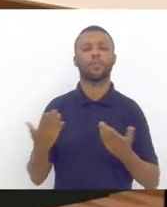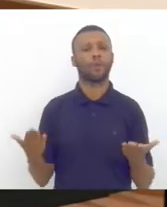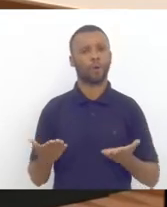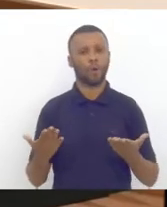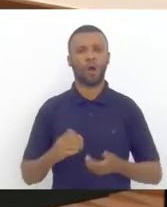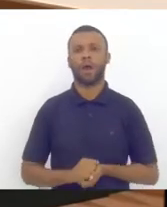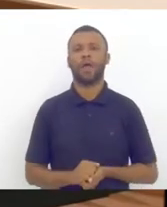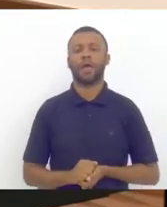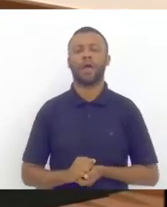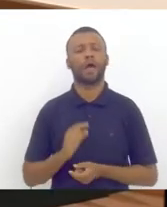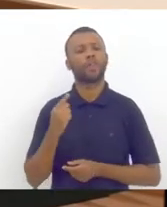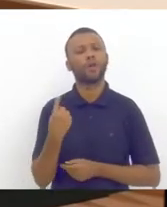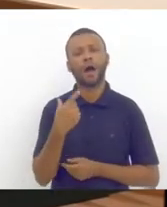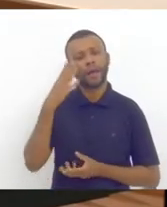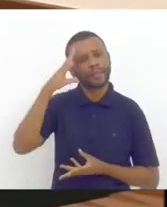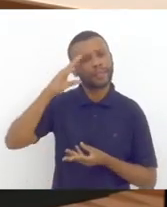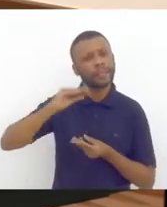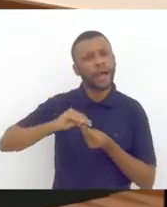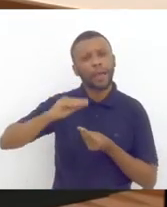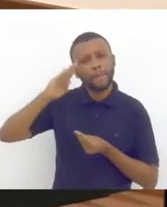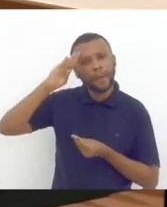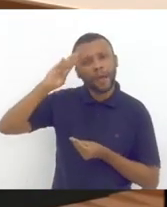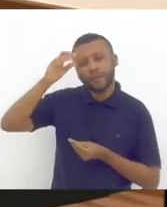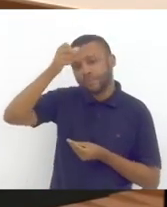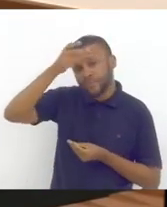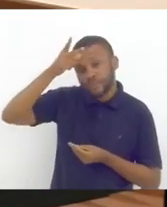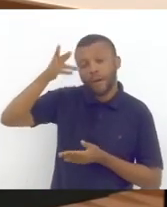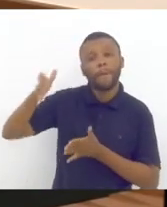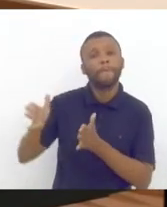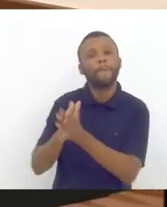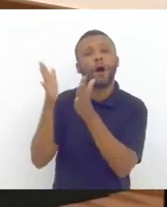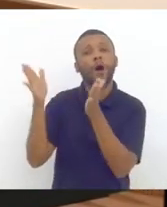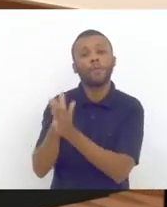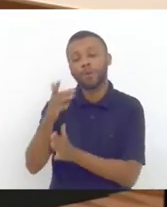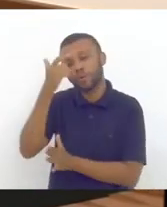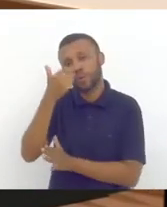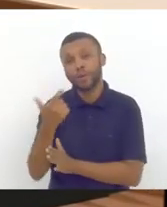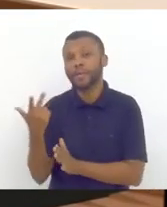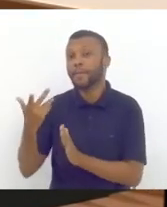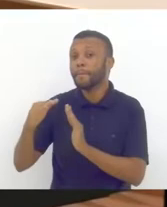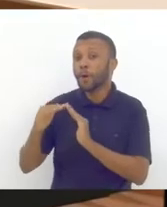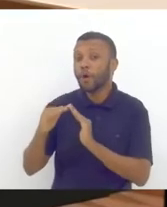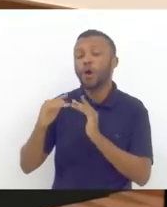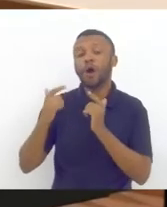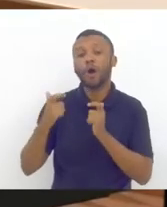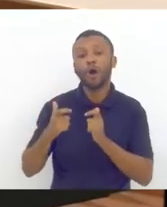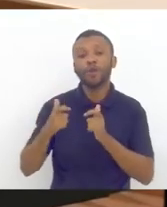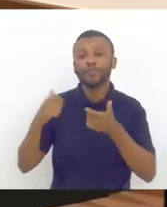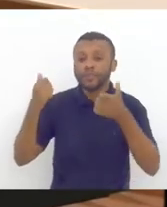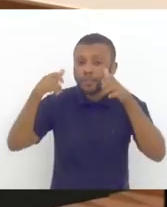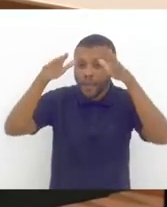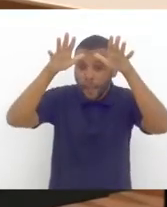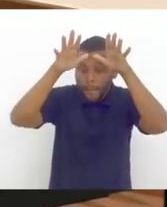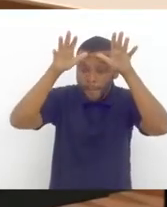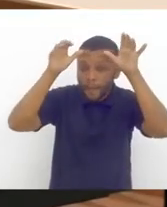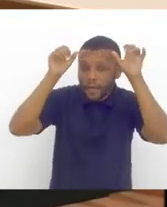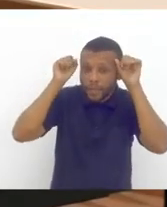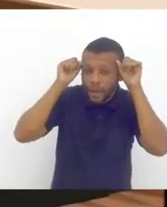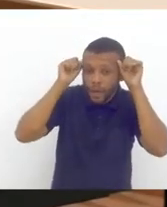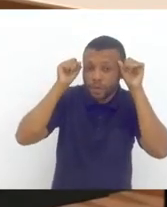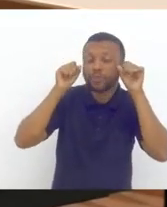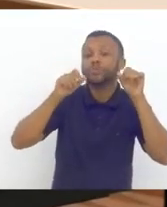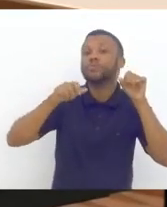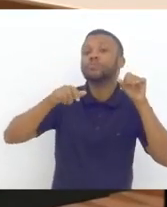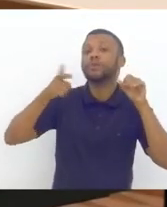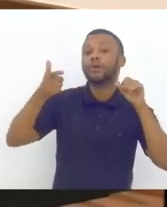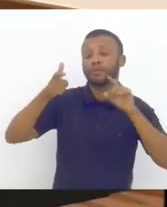entende, especialmente nos municípios mais pobres, e falo como quem morou na Amazônia, né? Falo como quem morou na Amazônia,